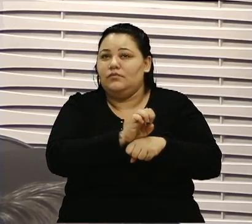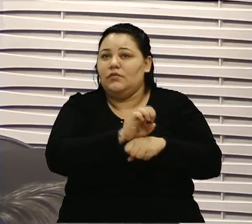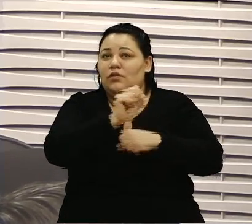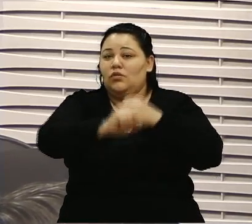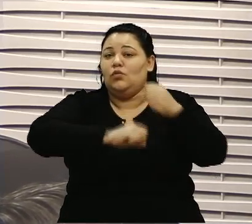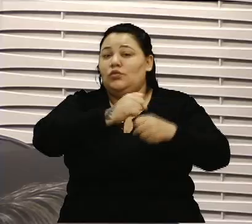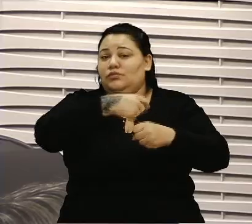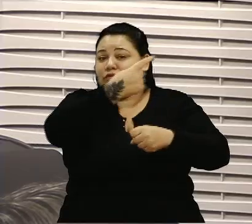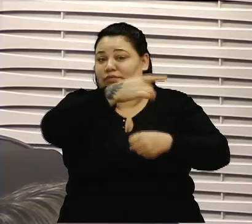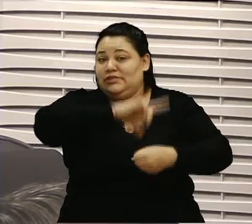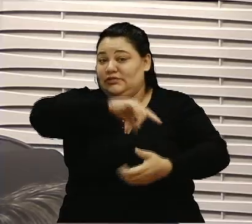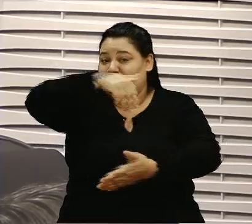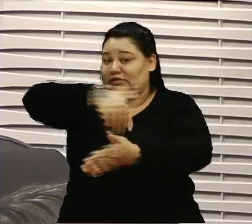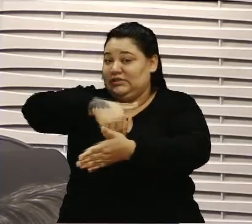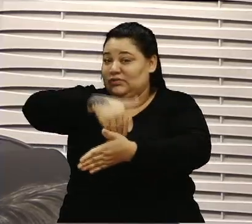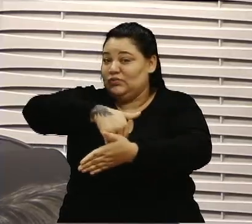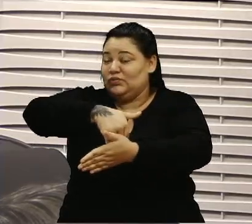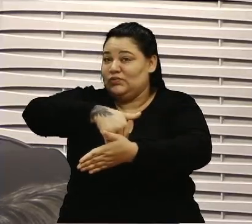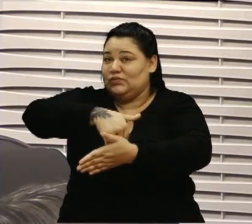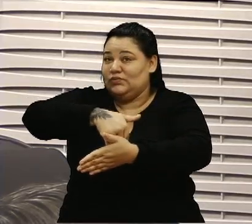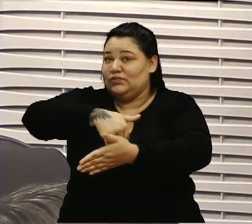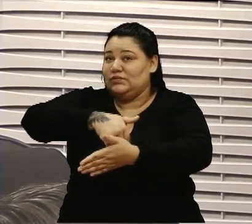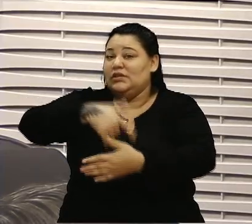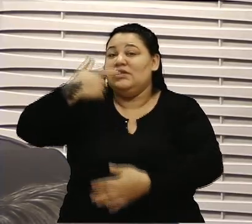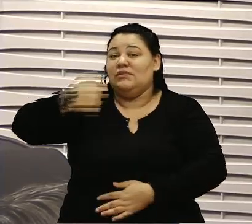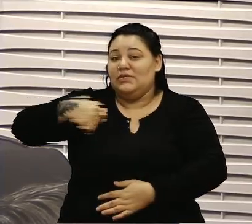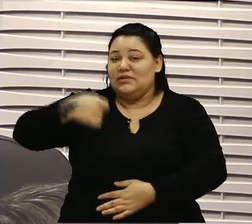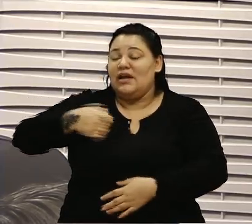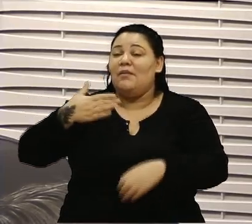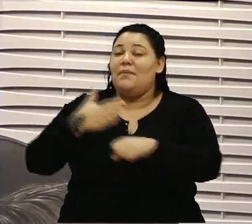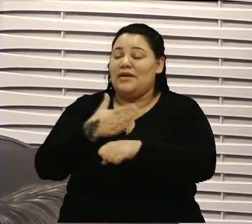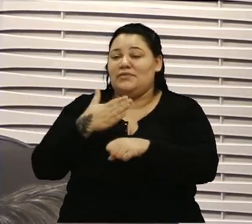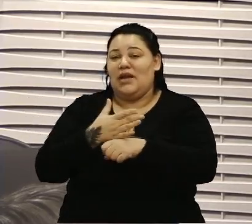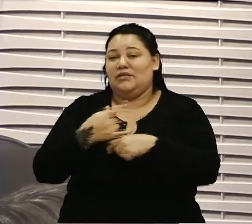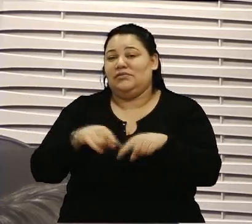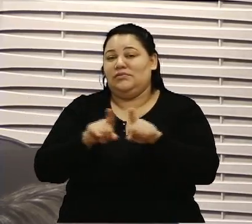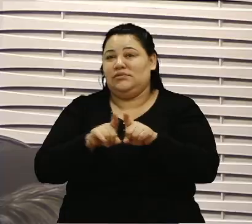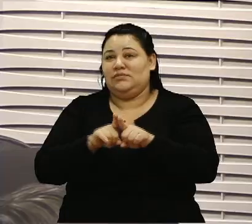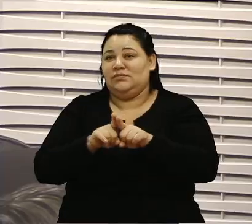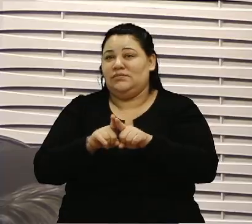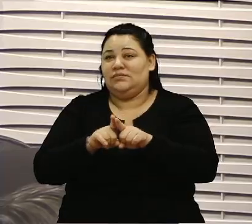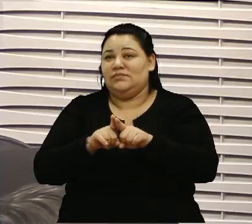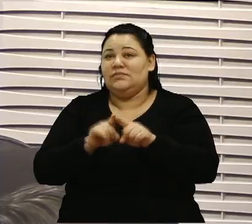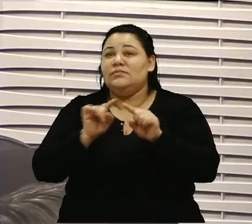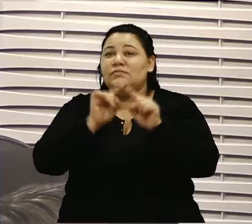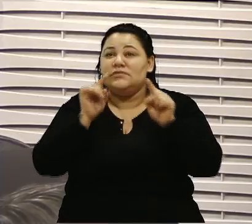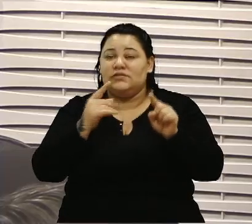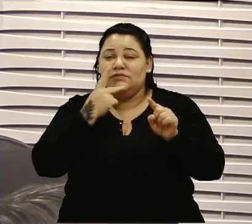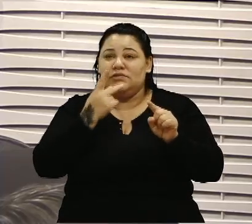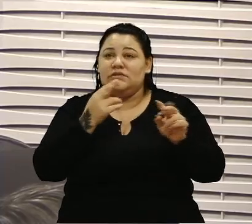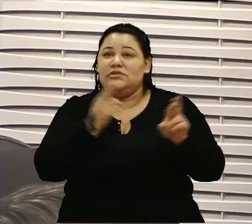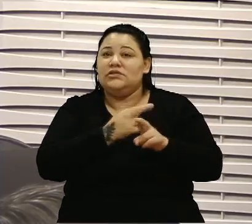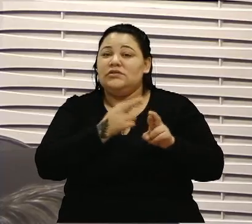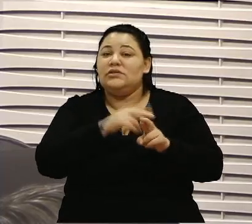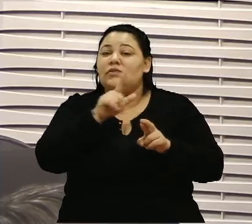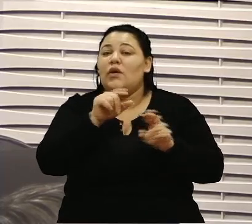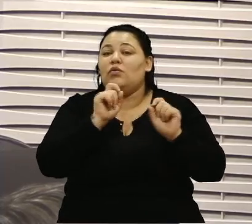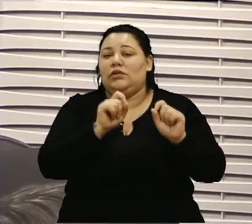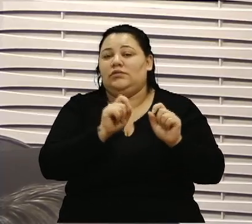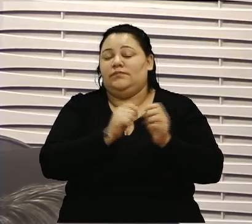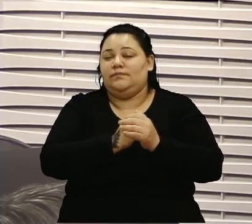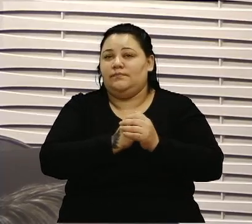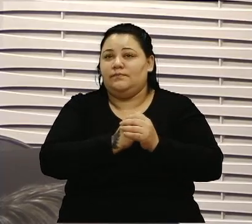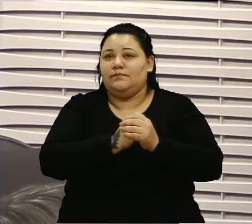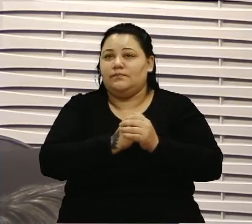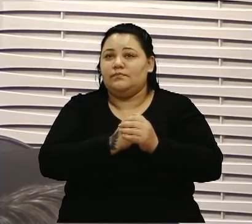vem tem eleições. Então, eles deveriam estar também participando, mas também no quesito muito importante, que é a questão